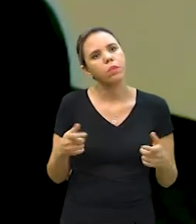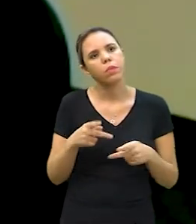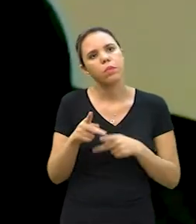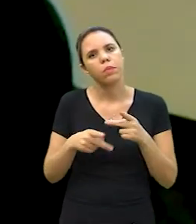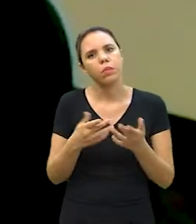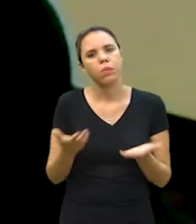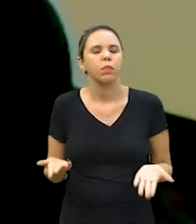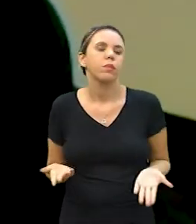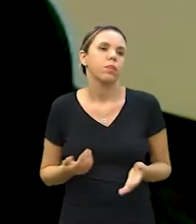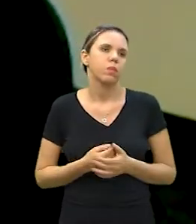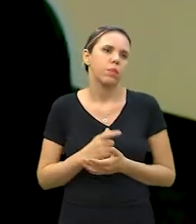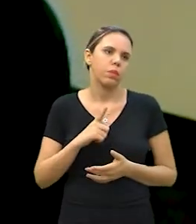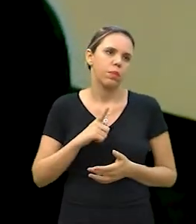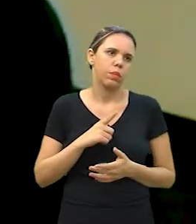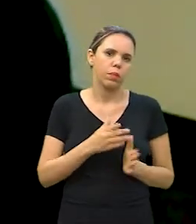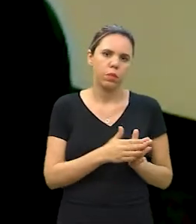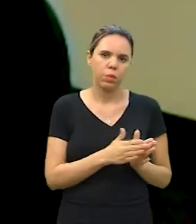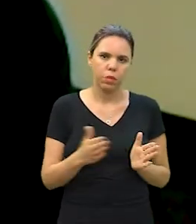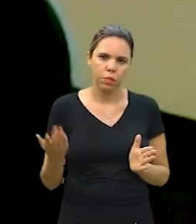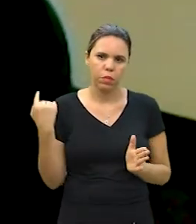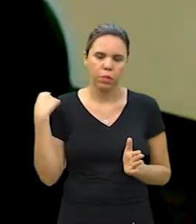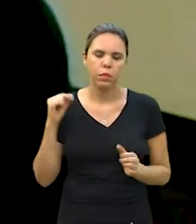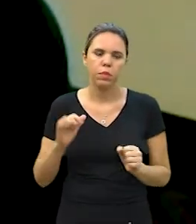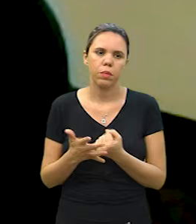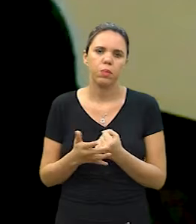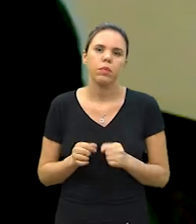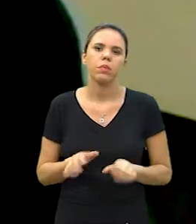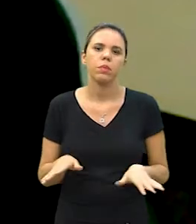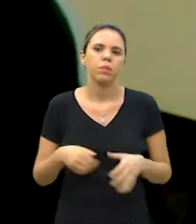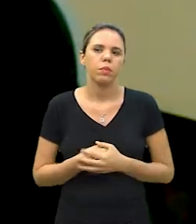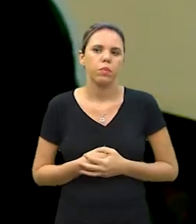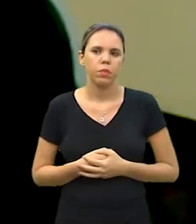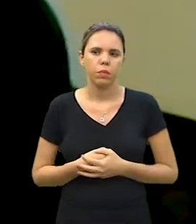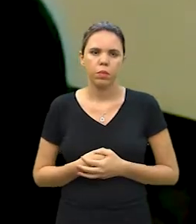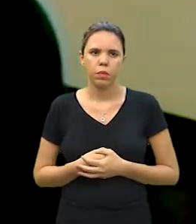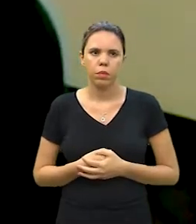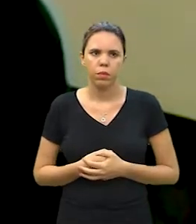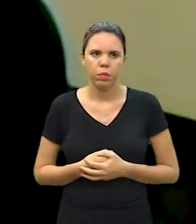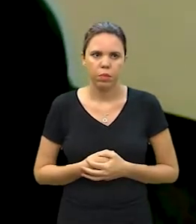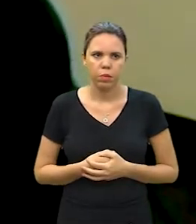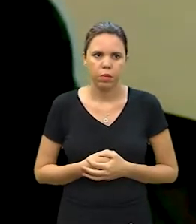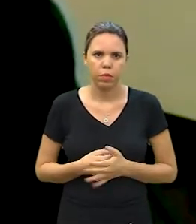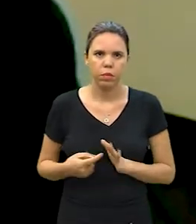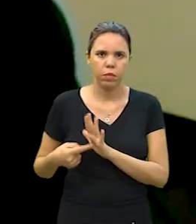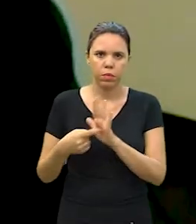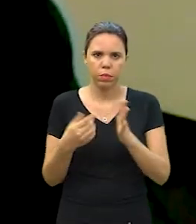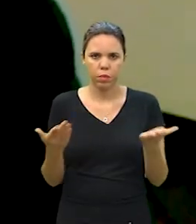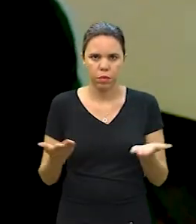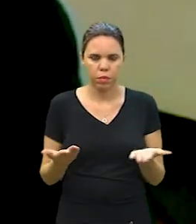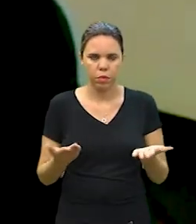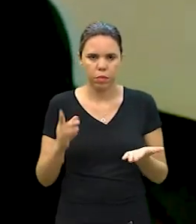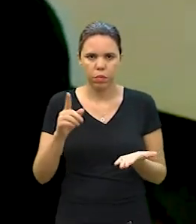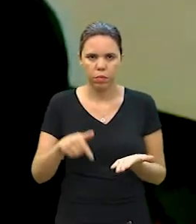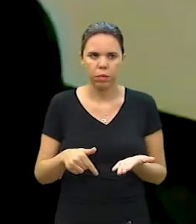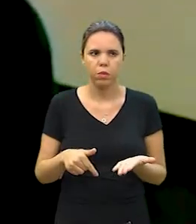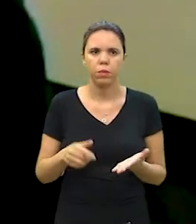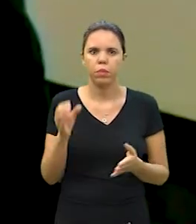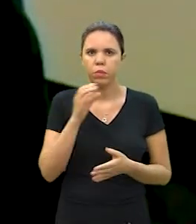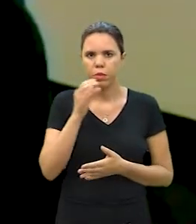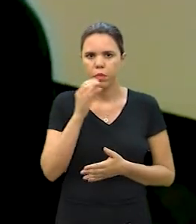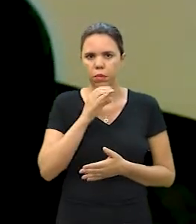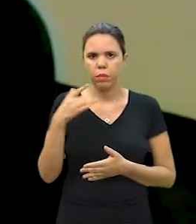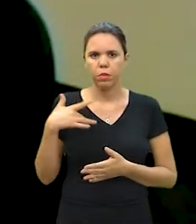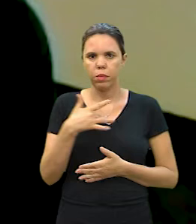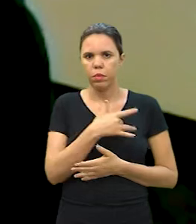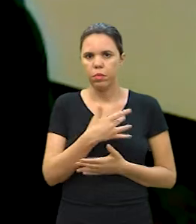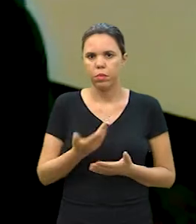demanda reprimida, né, que ficou no período da pandemia e que se apresenta hoje como uma